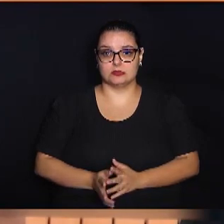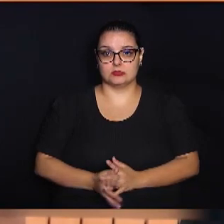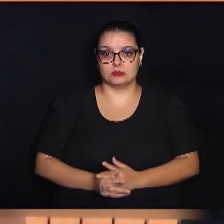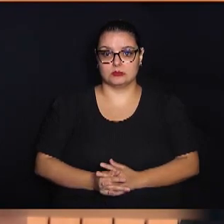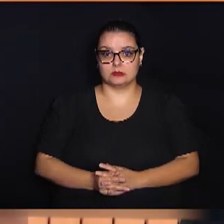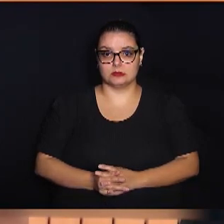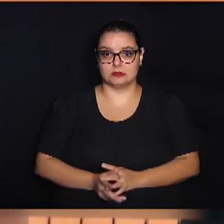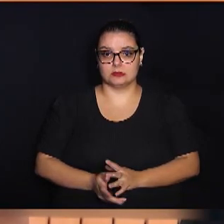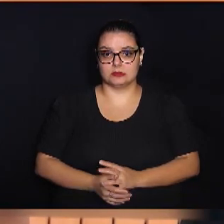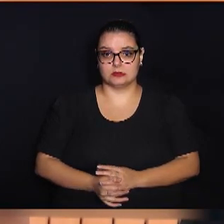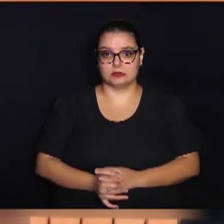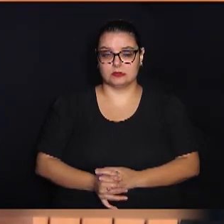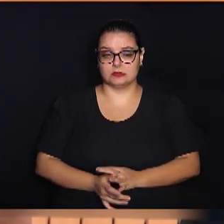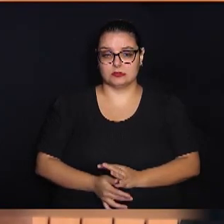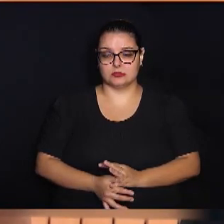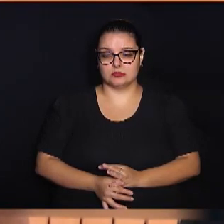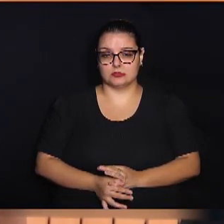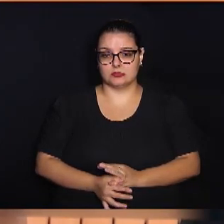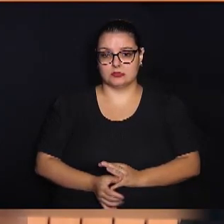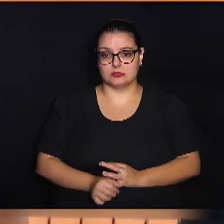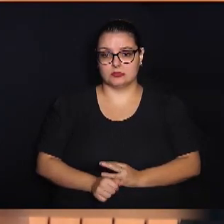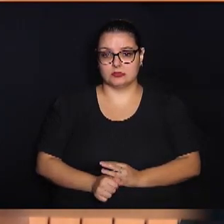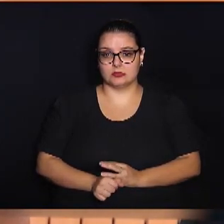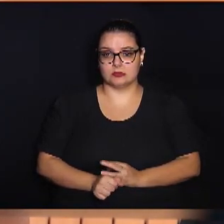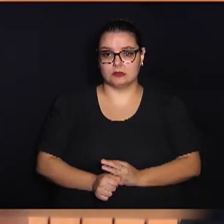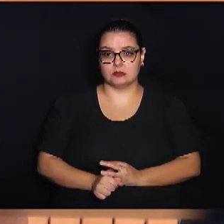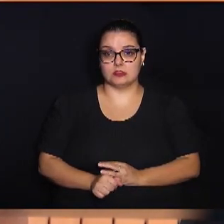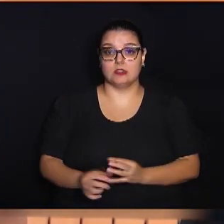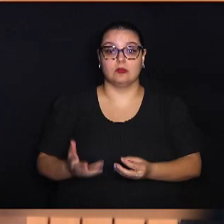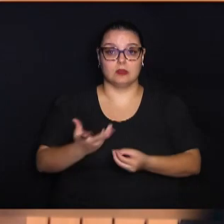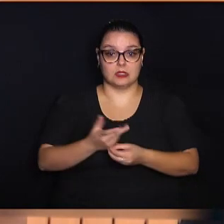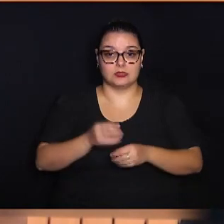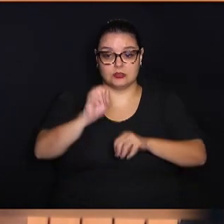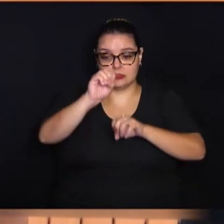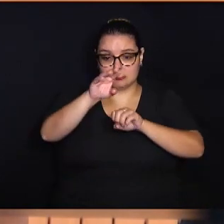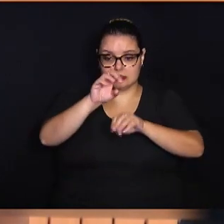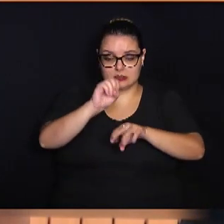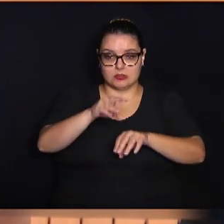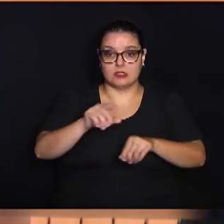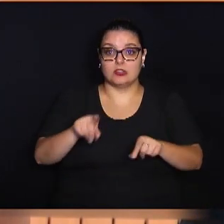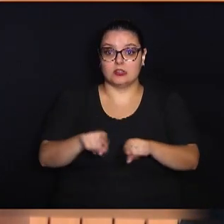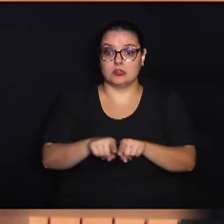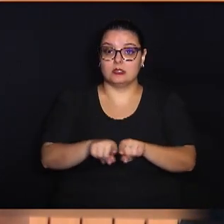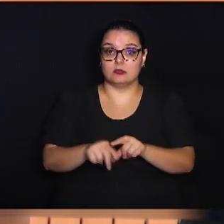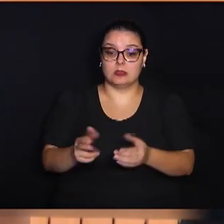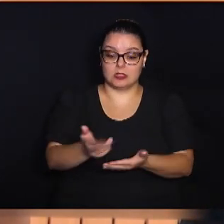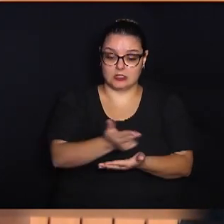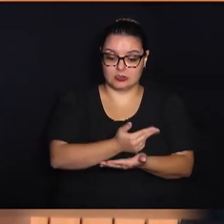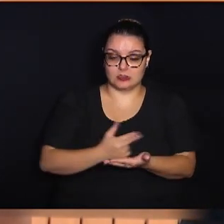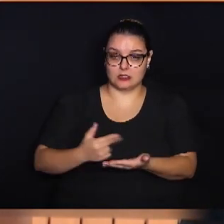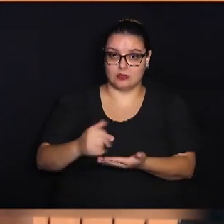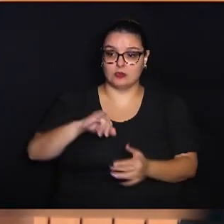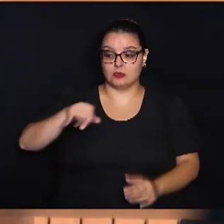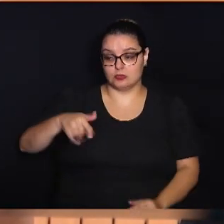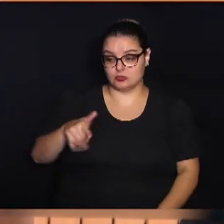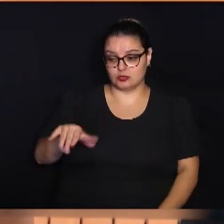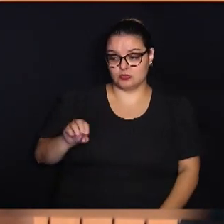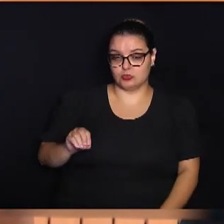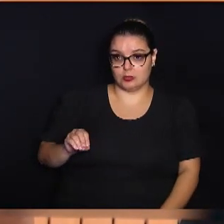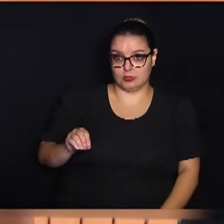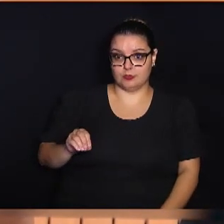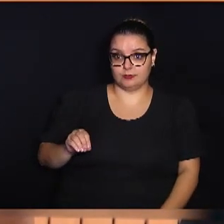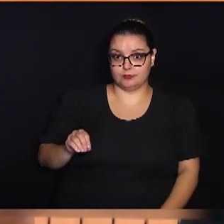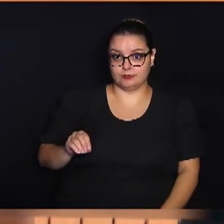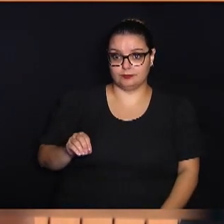ele é um artista de sinal de semáforo e também desenhista. O João,